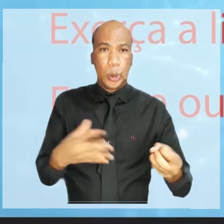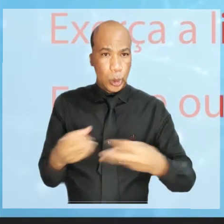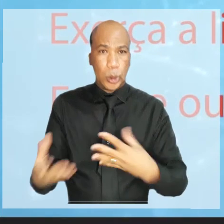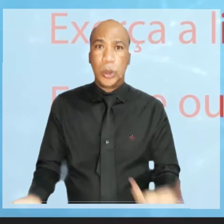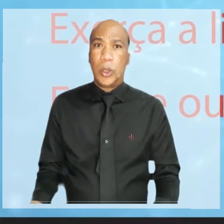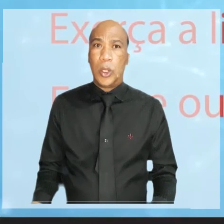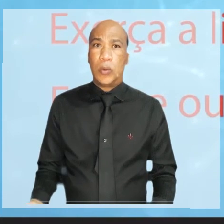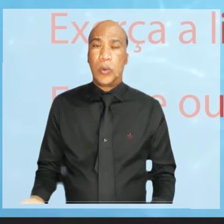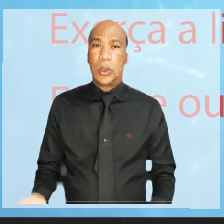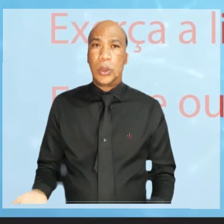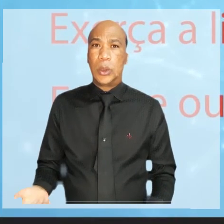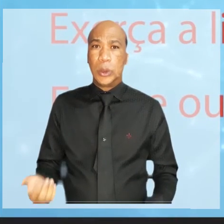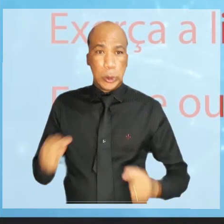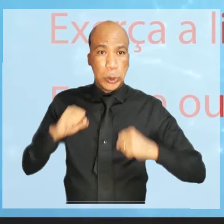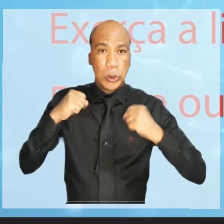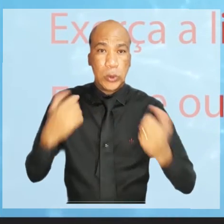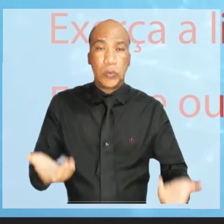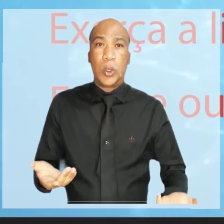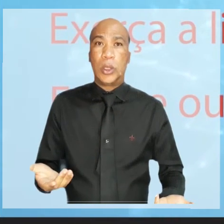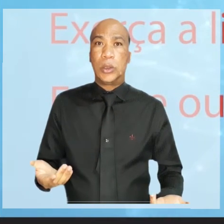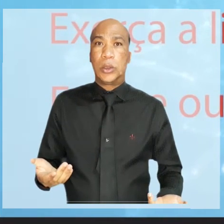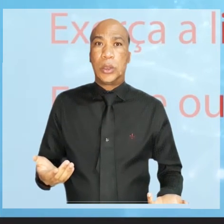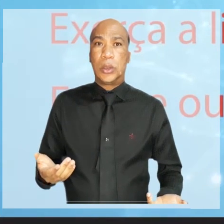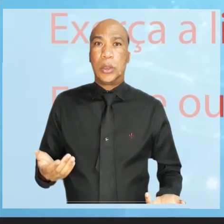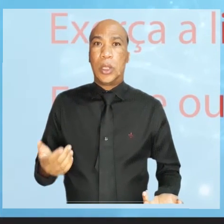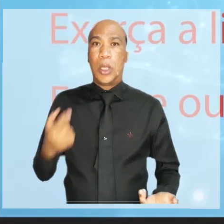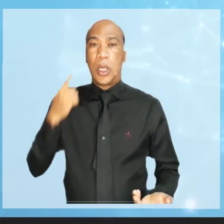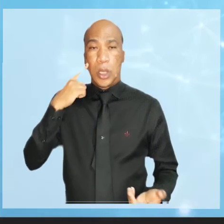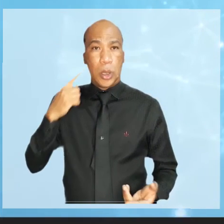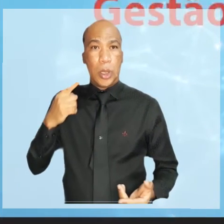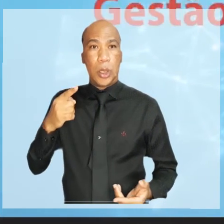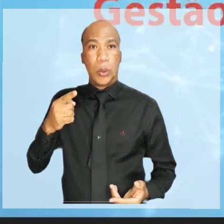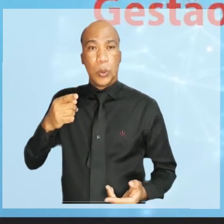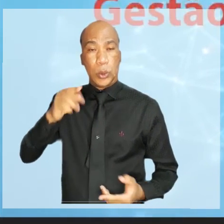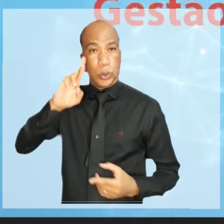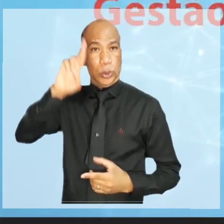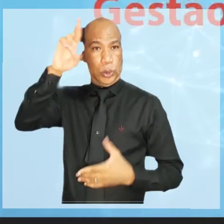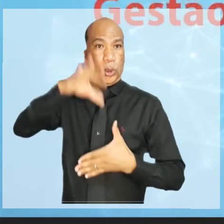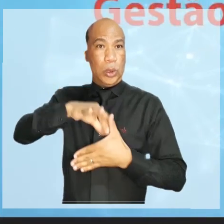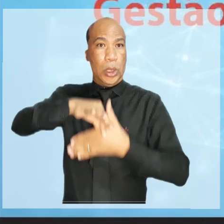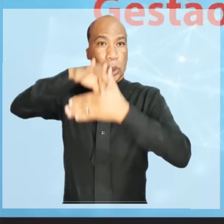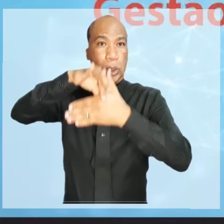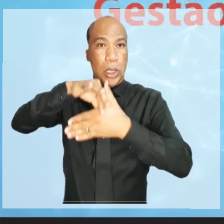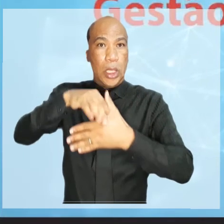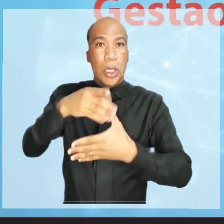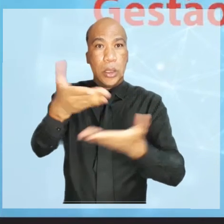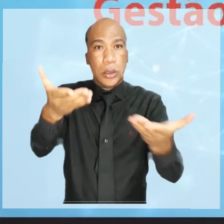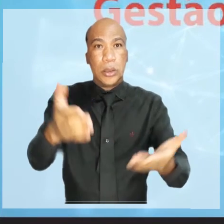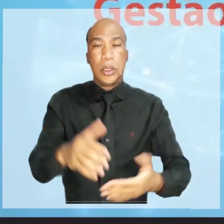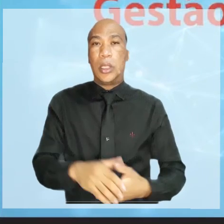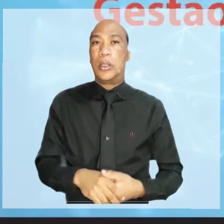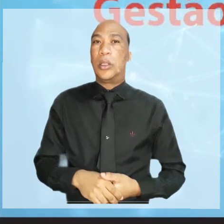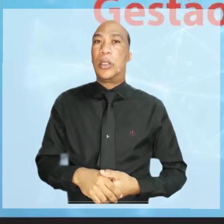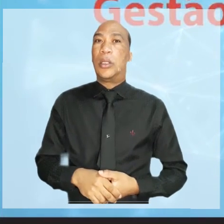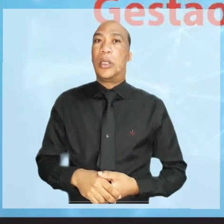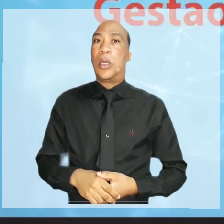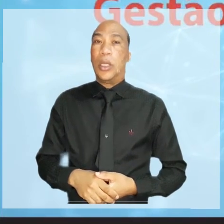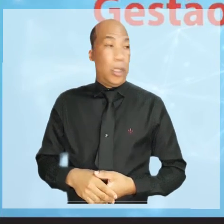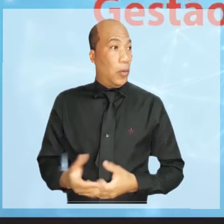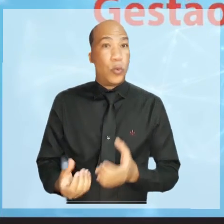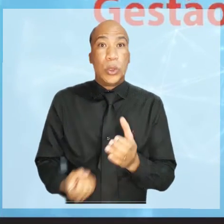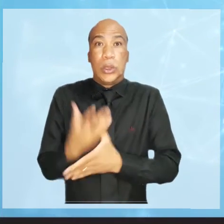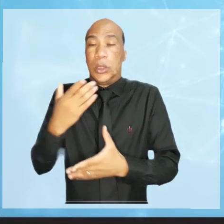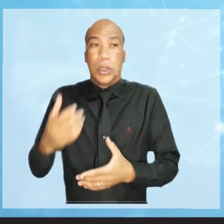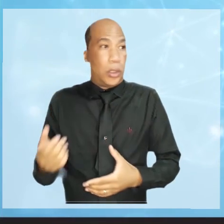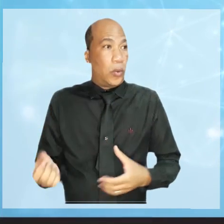vara, forme outros líderes no seu tribunal. Nos vemos no 2º Seminário Nacional